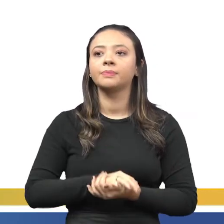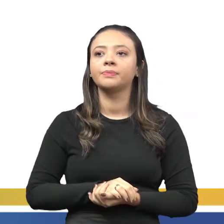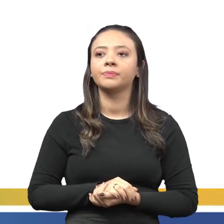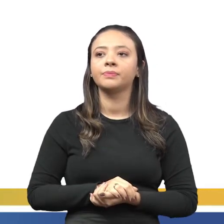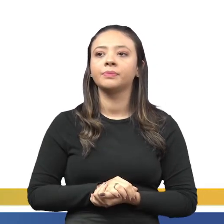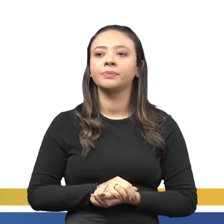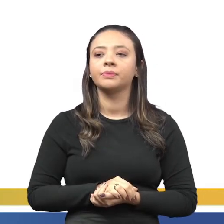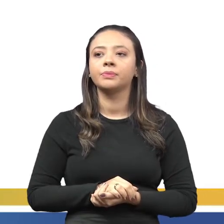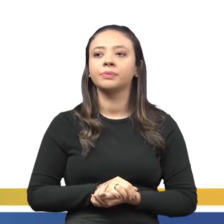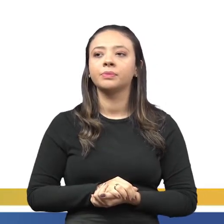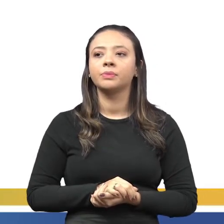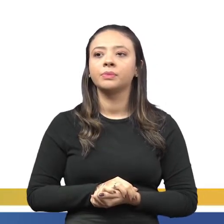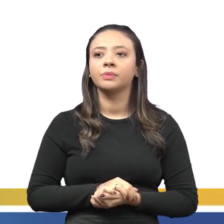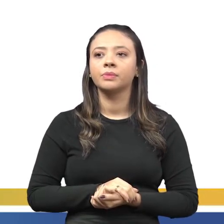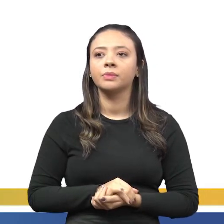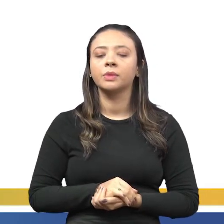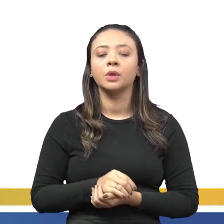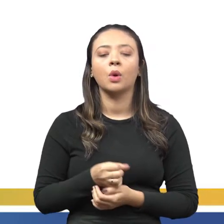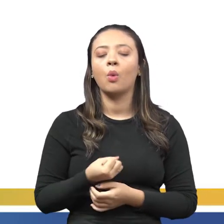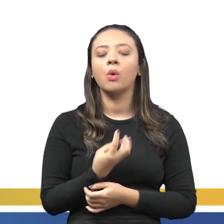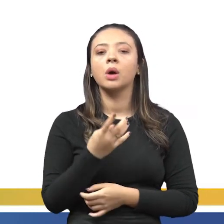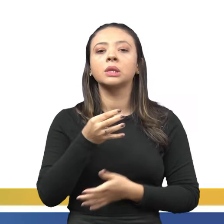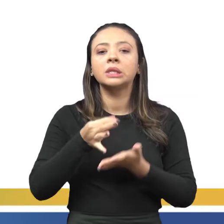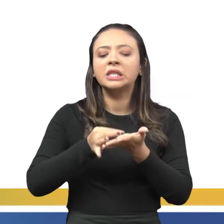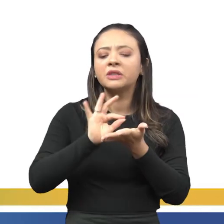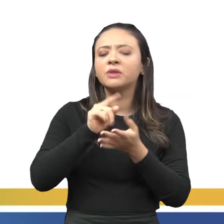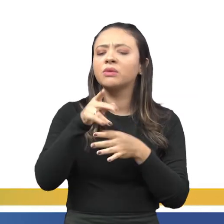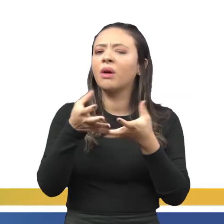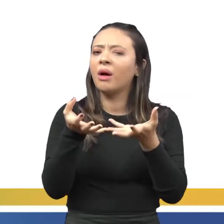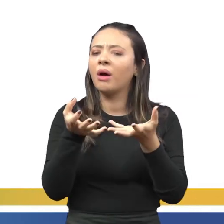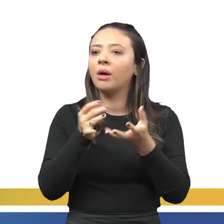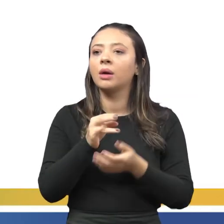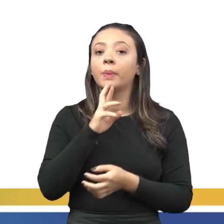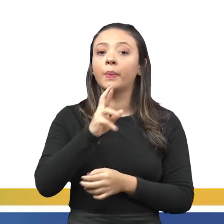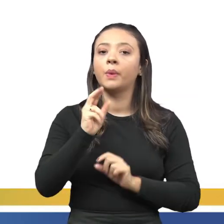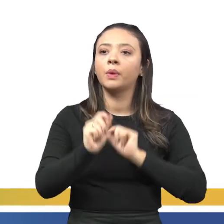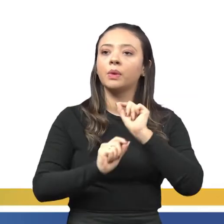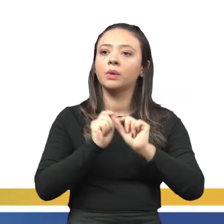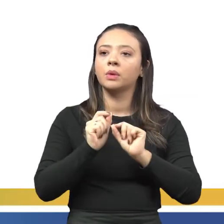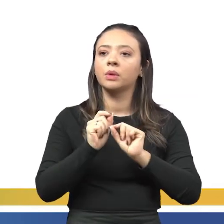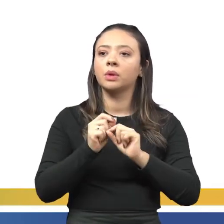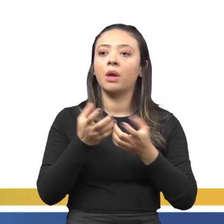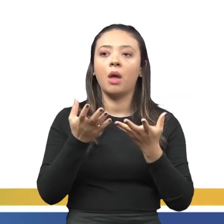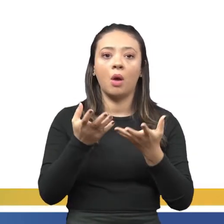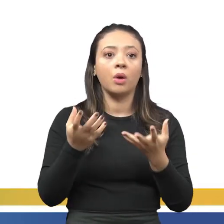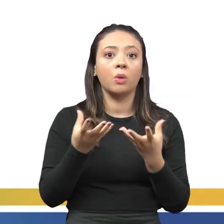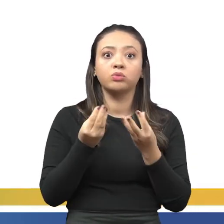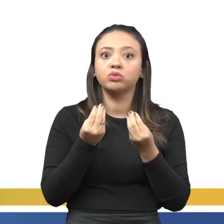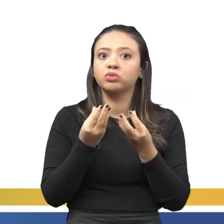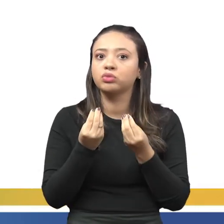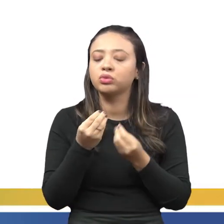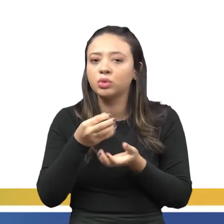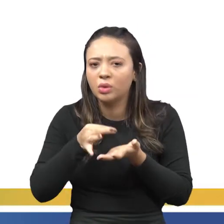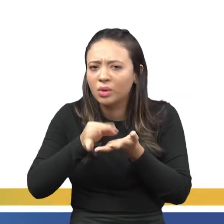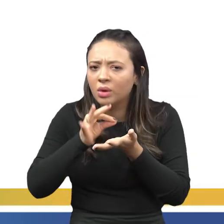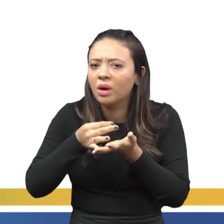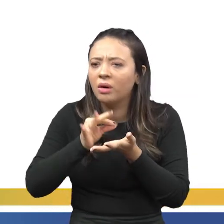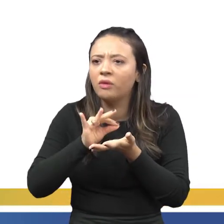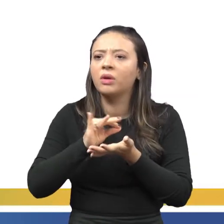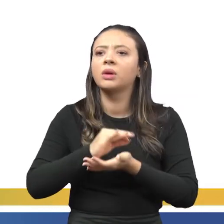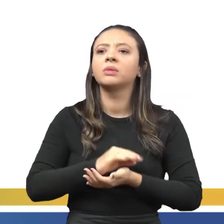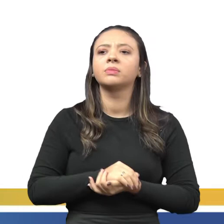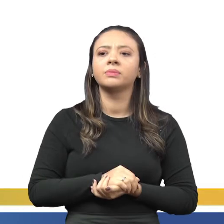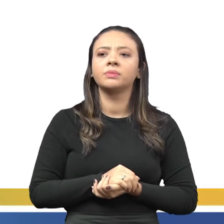fazer a pergunta. Então, o exemplo é: How much coffee do you want? Quanto café você quer? Resposta: I